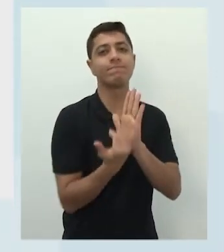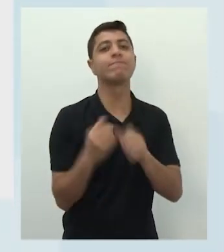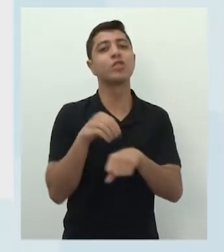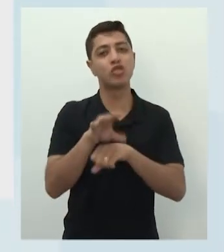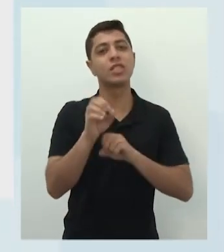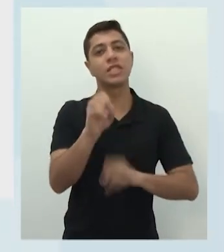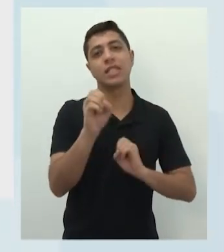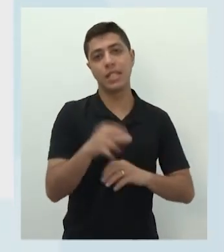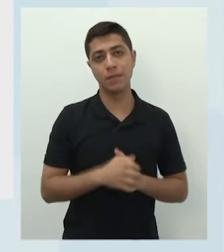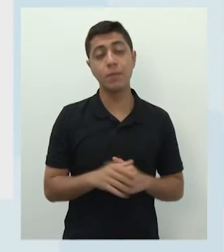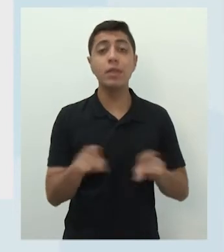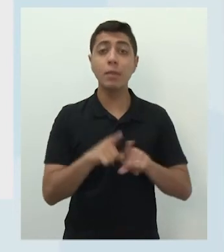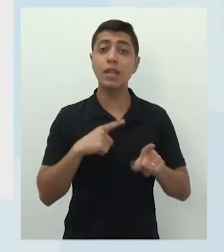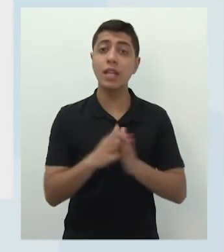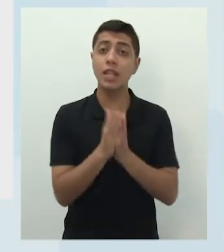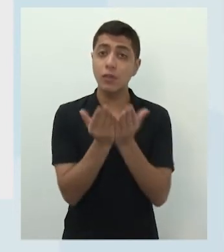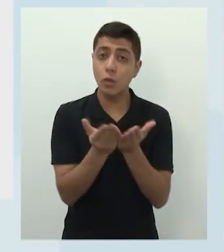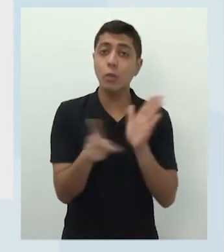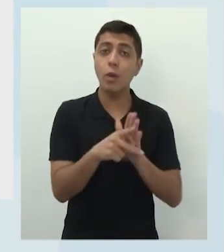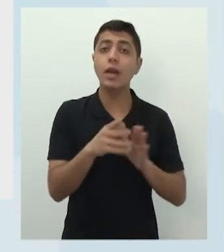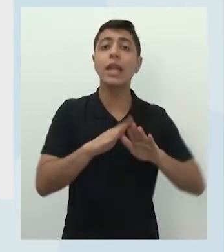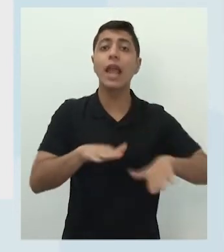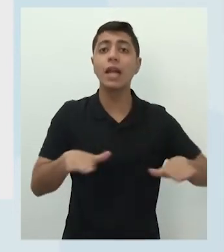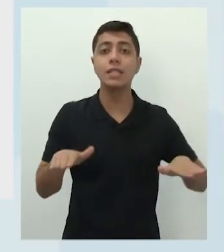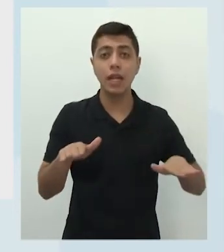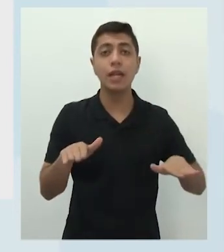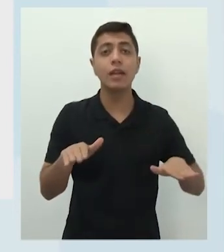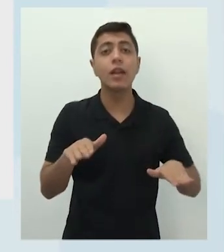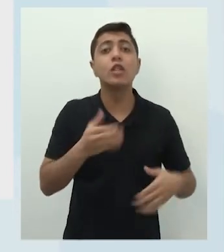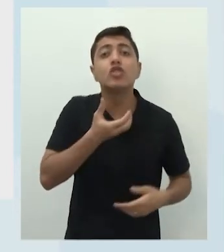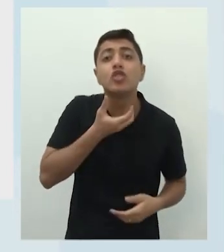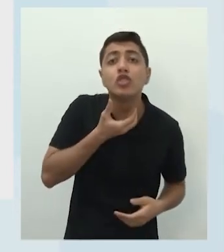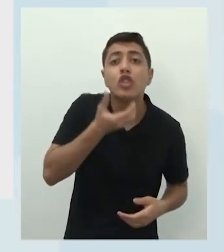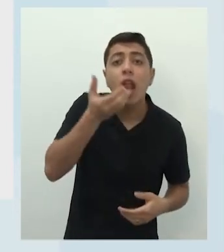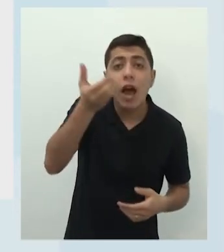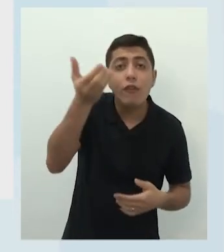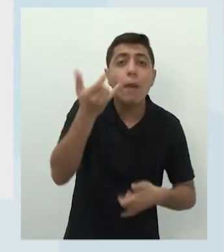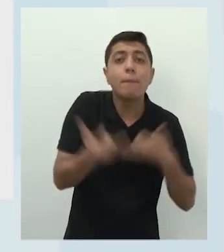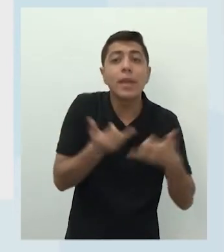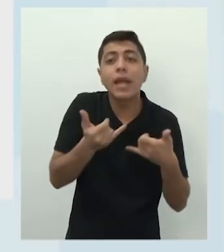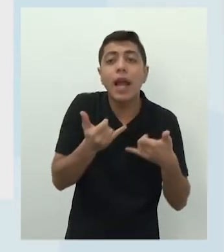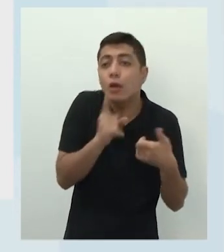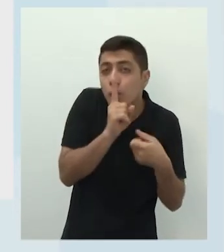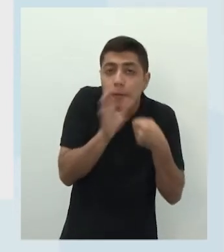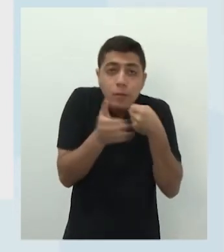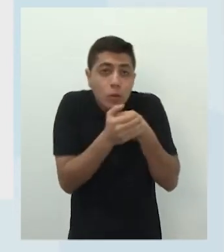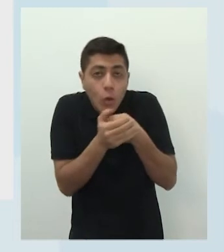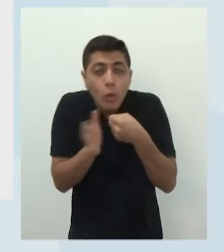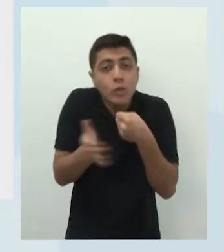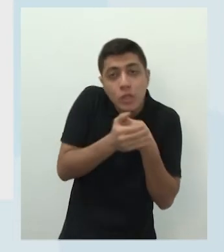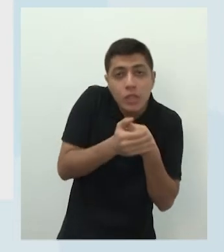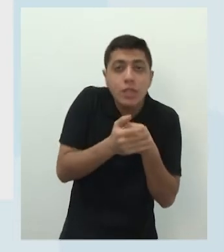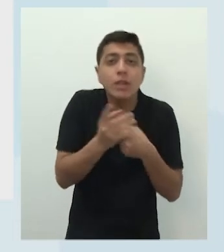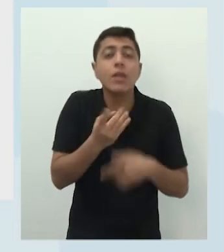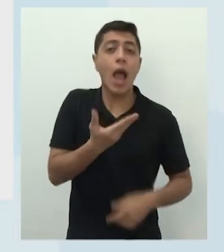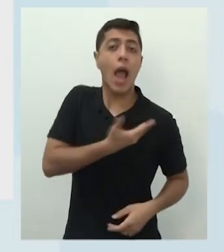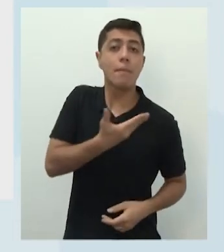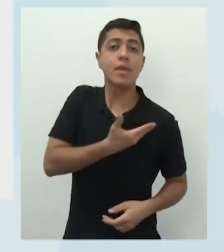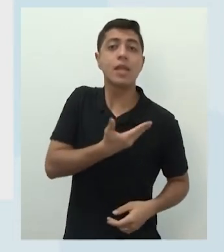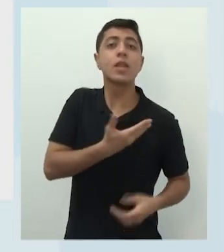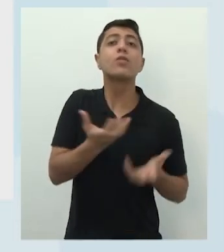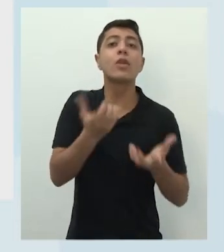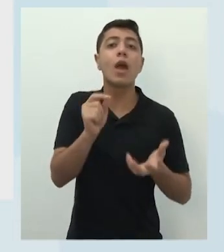tem gente morrendo por Shocking Game para vocês acompanharem. Passo próximo. Tem uma cartilha que ensina como é que vocês conversam